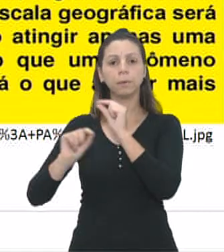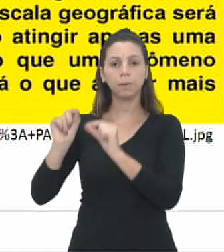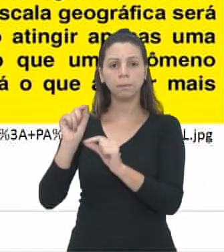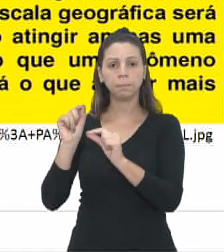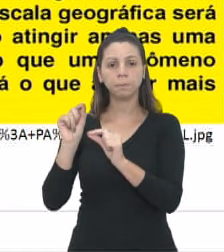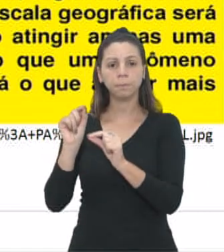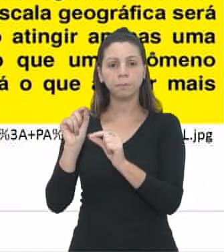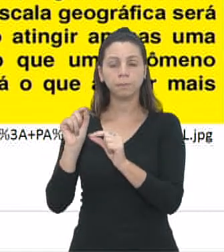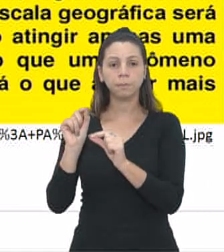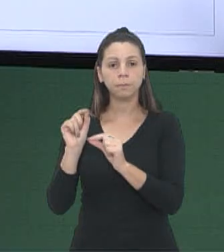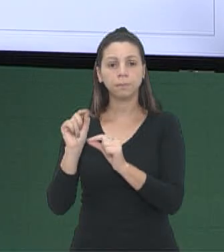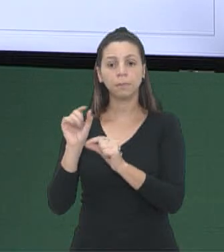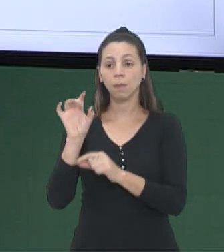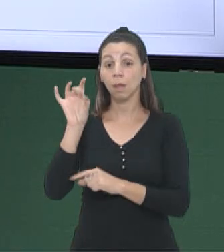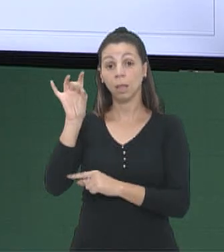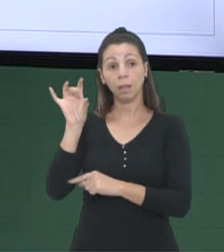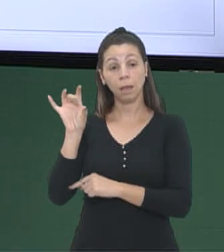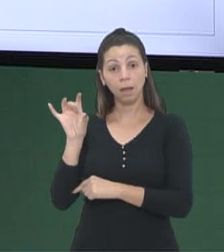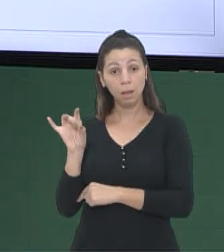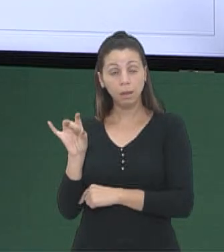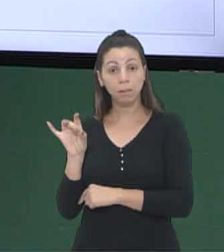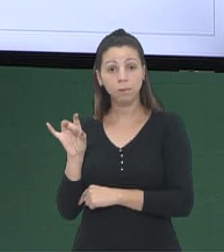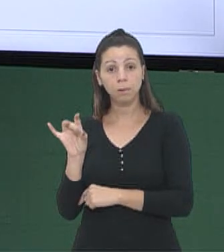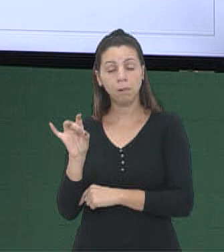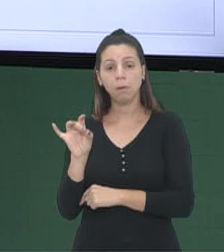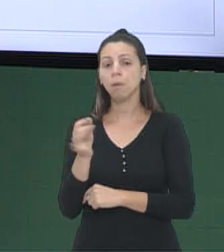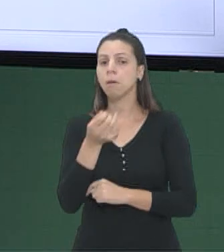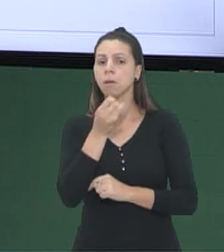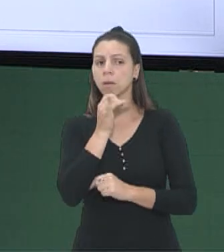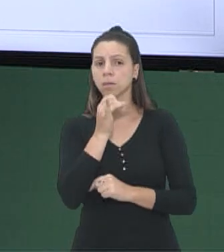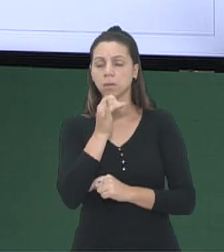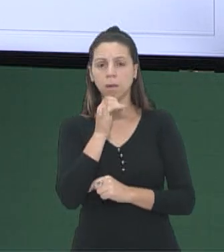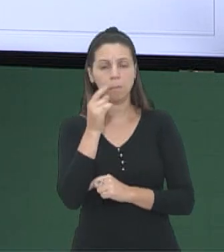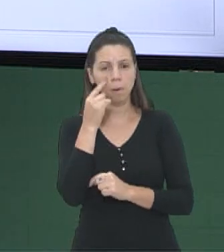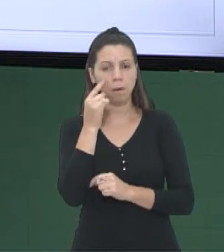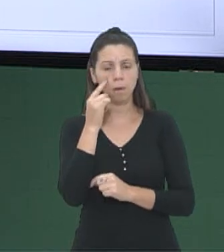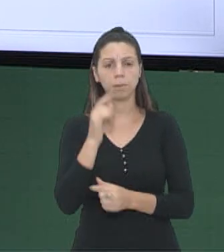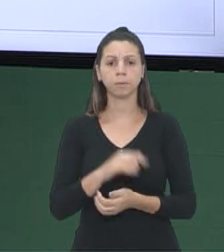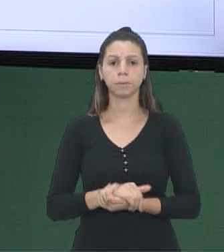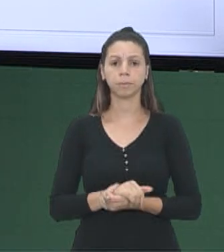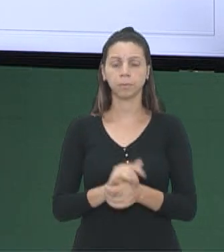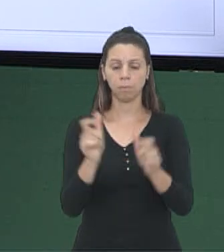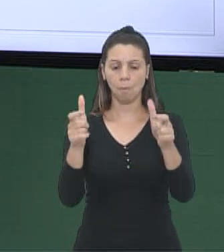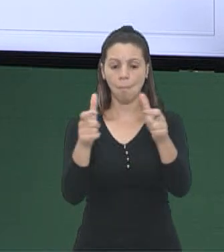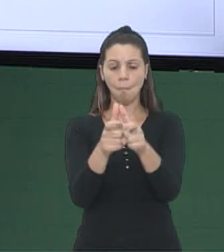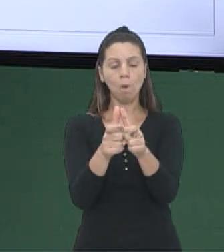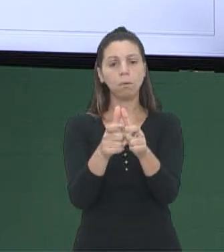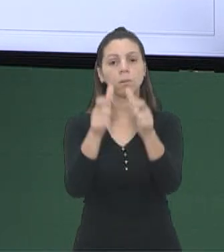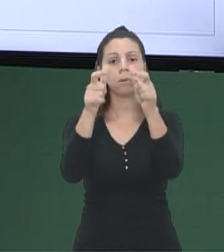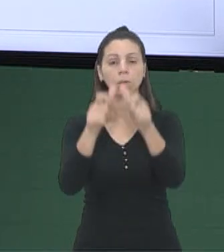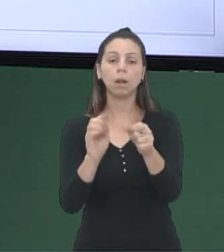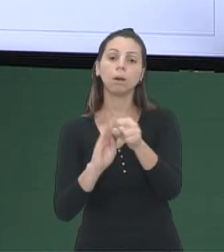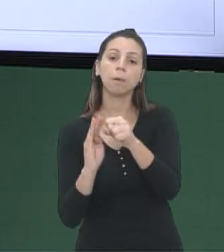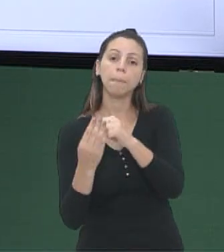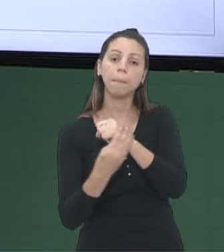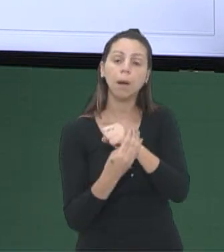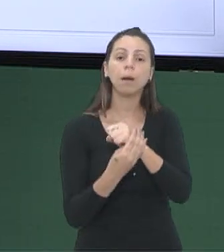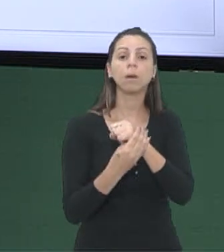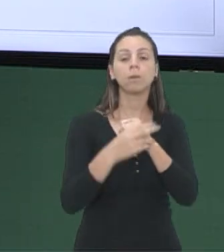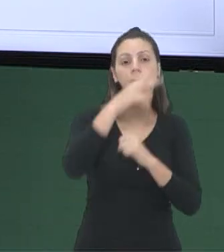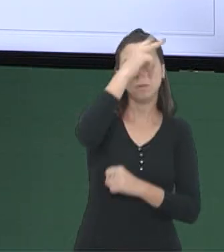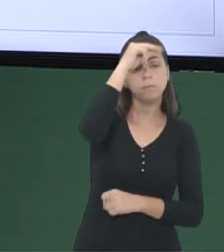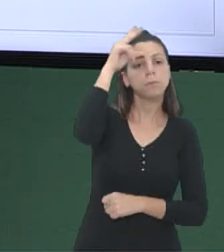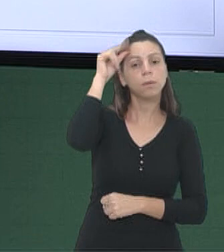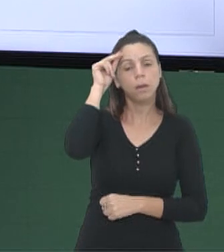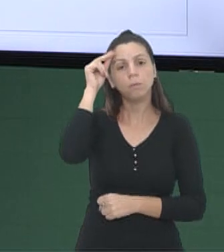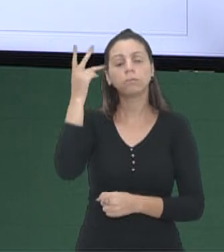quê? De cada uma das esferas, com alguns exemplos, como você pode ver na esfera local, lugar, bairro, cidade, município